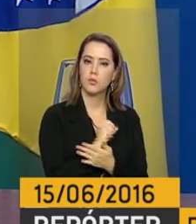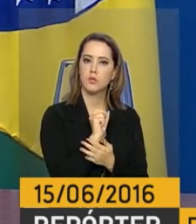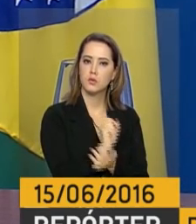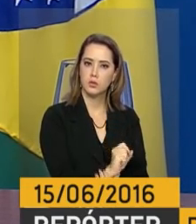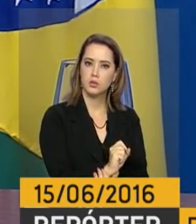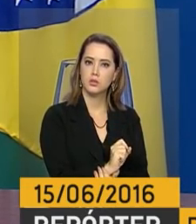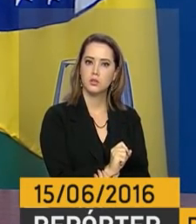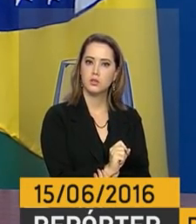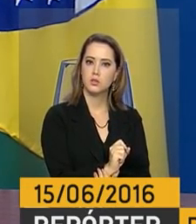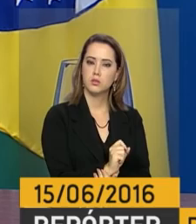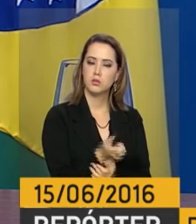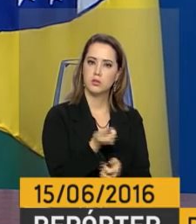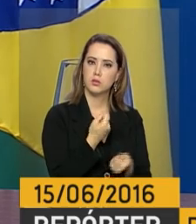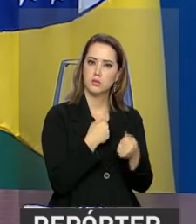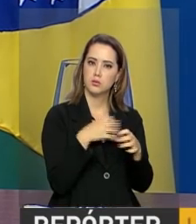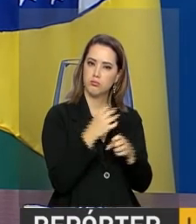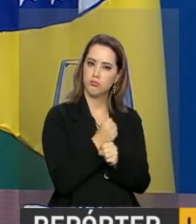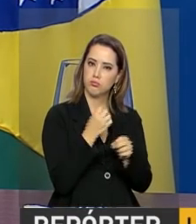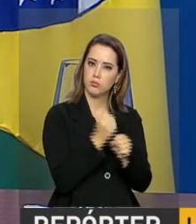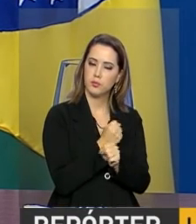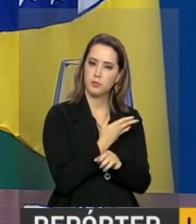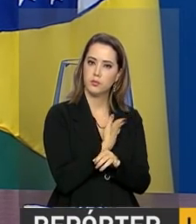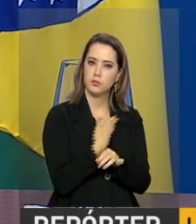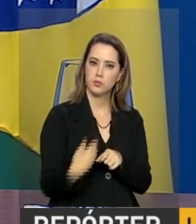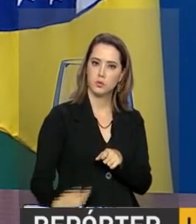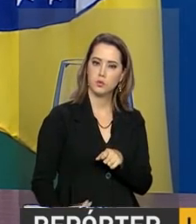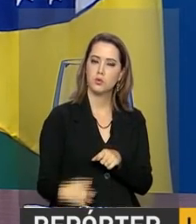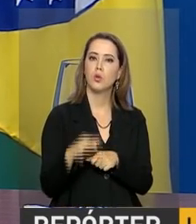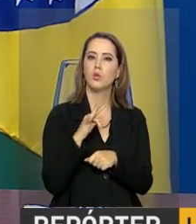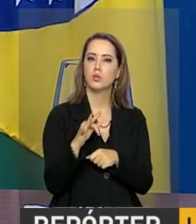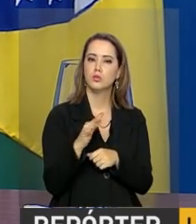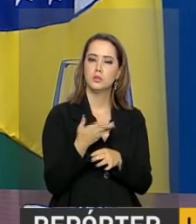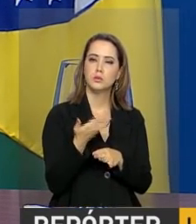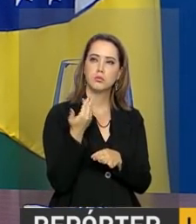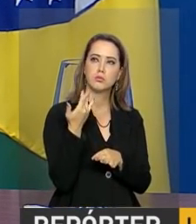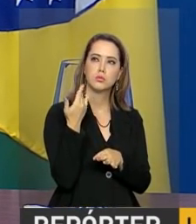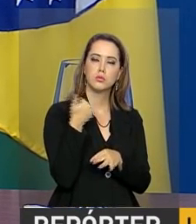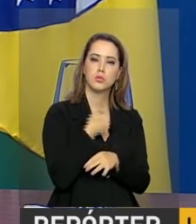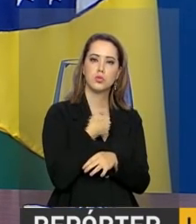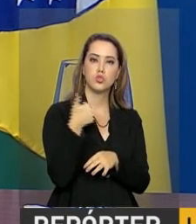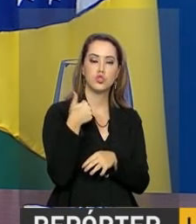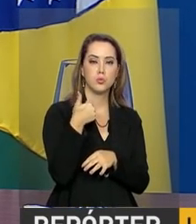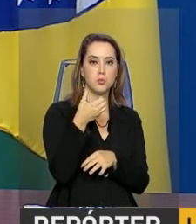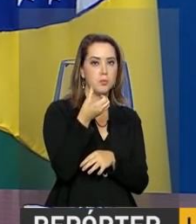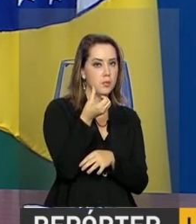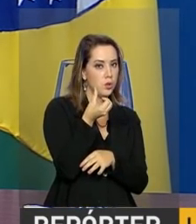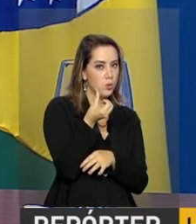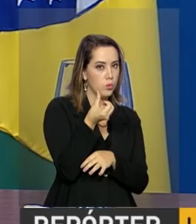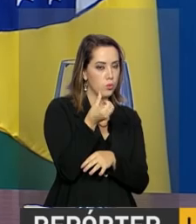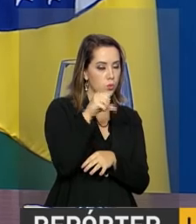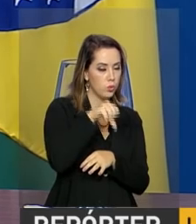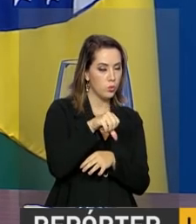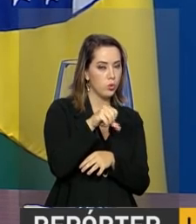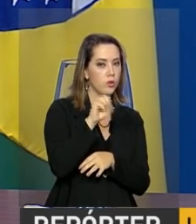evolução das contas públicas brasileiras desde a Constituição de 88. É uma mudança estrutural.